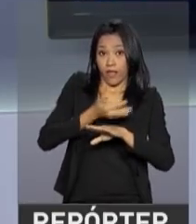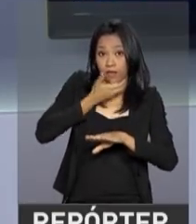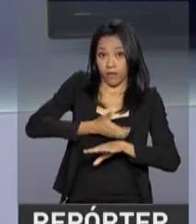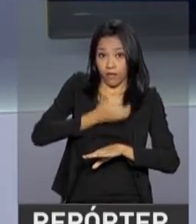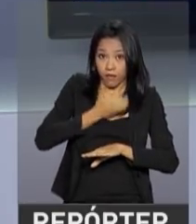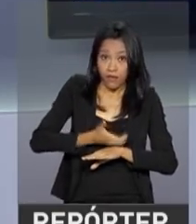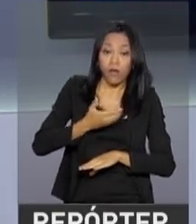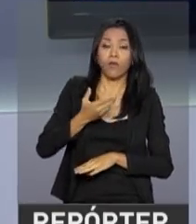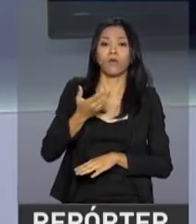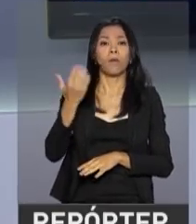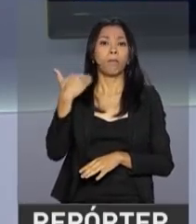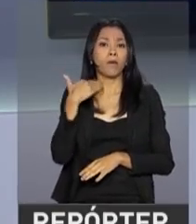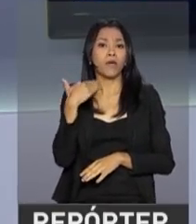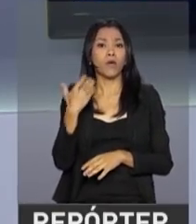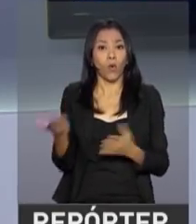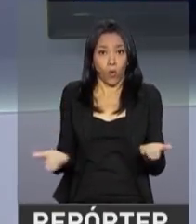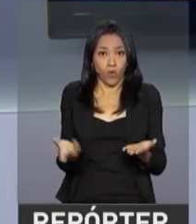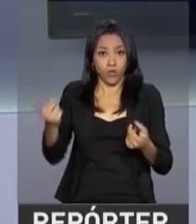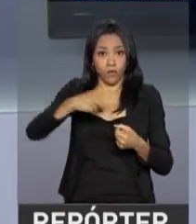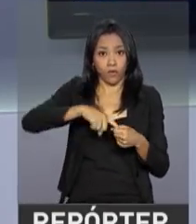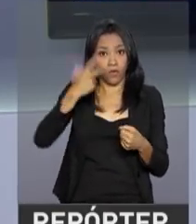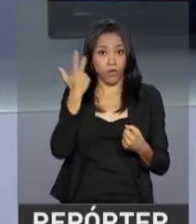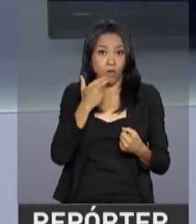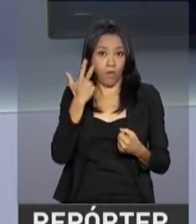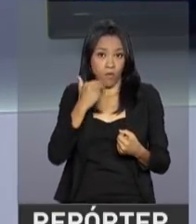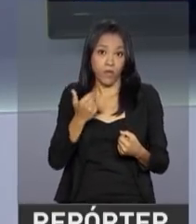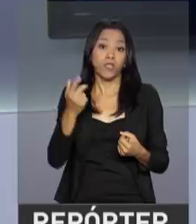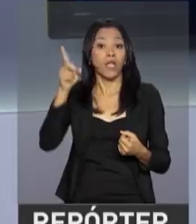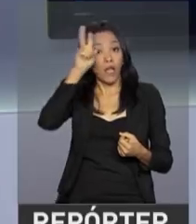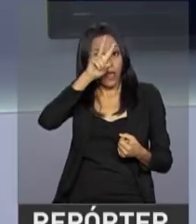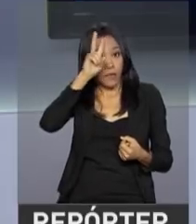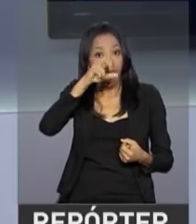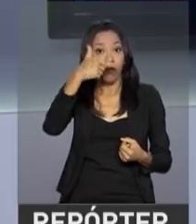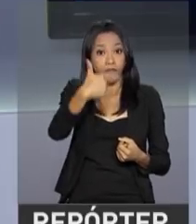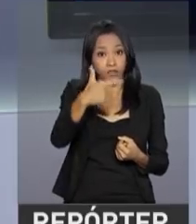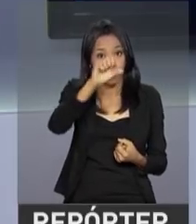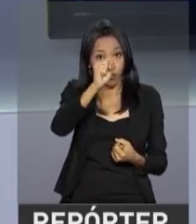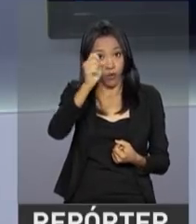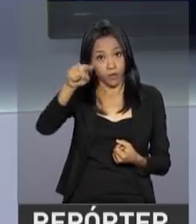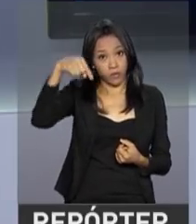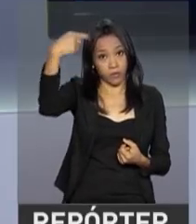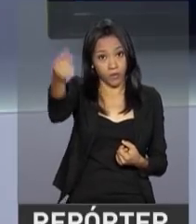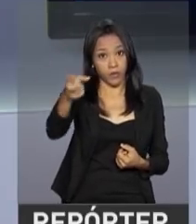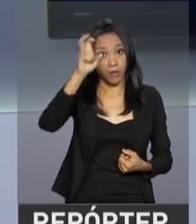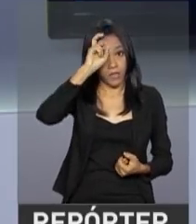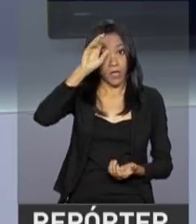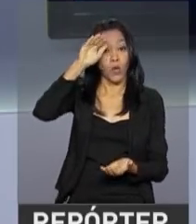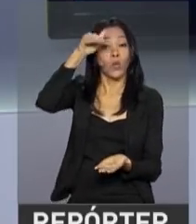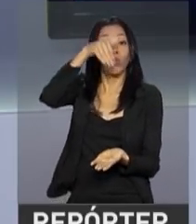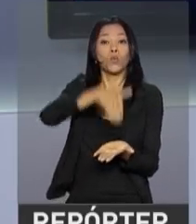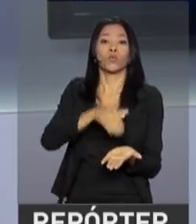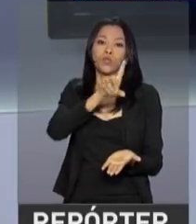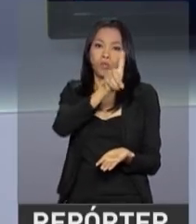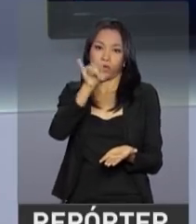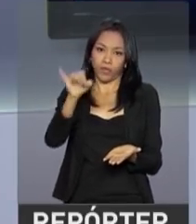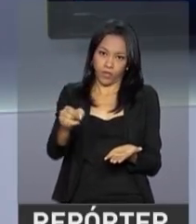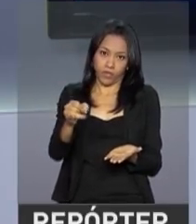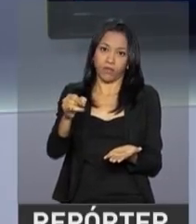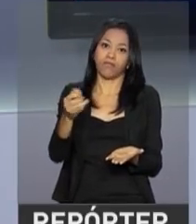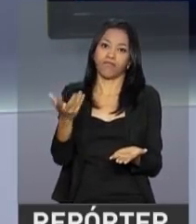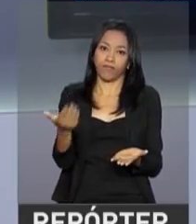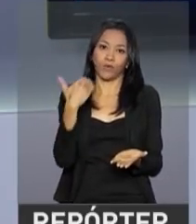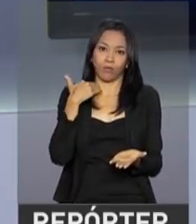funcionar normalmente hoje é bom lembrar que no dia 28 próxima quinta feira será o último dia do ano para atendimento ao público